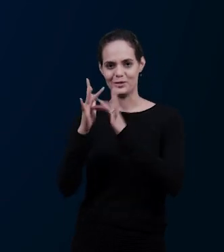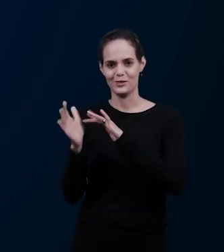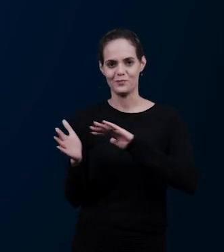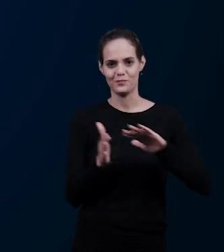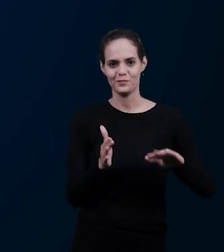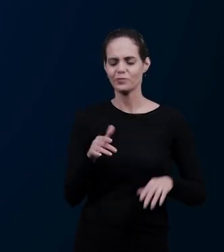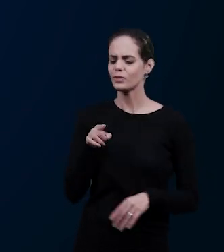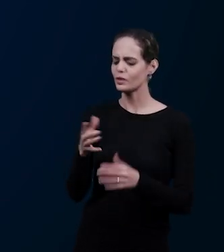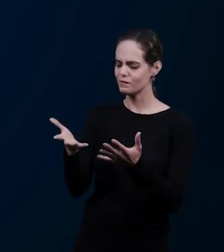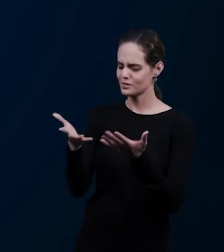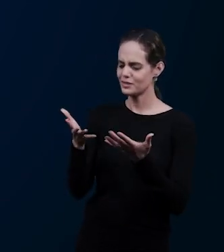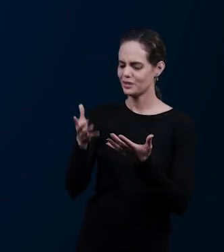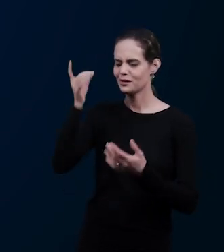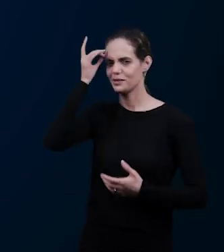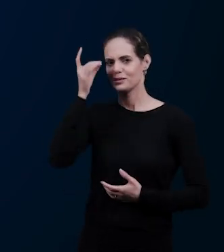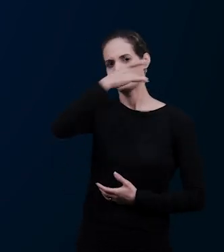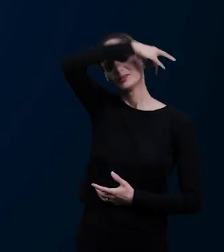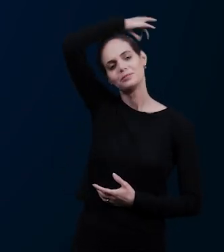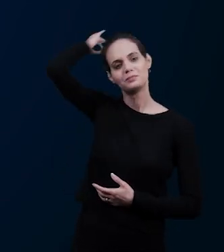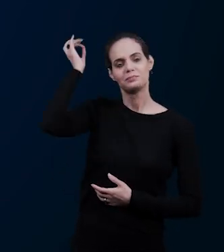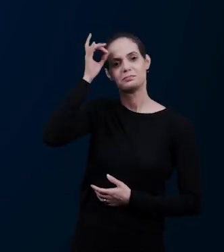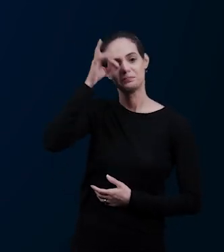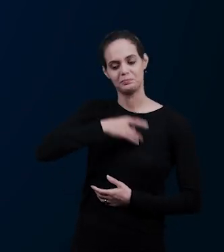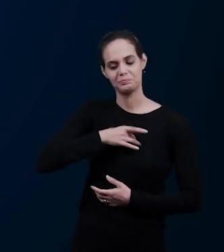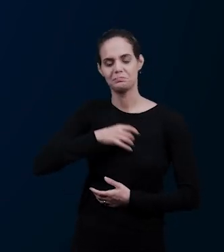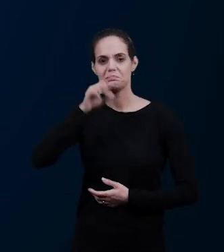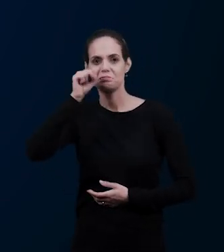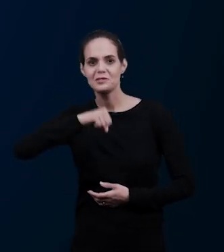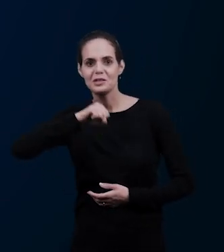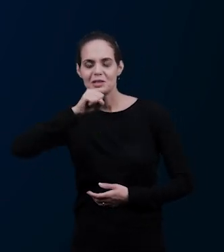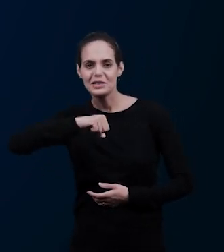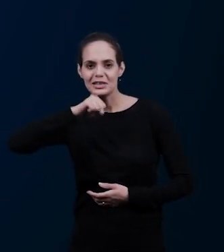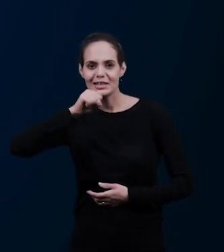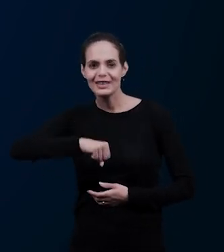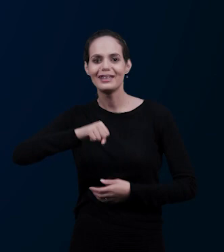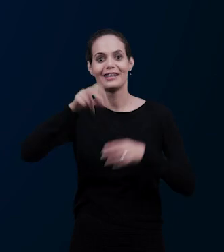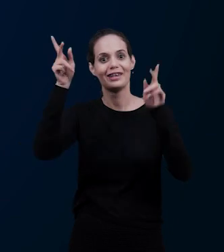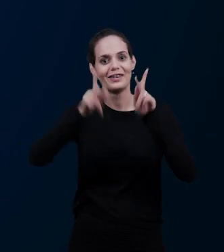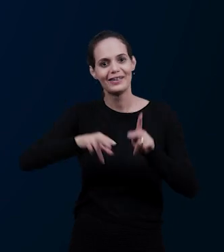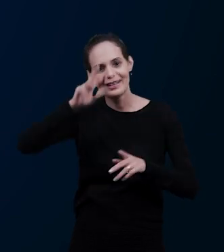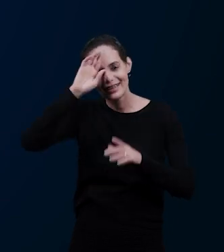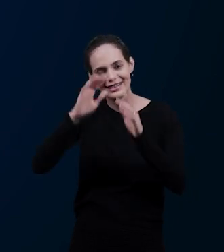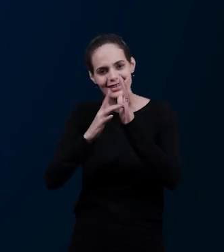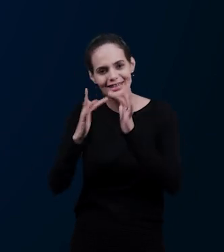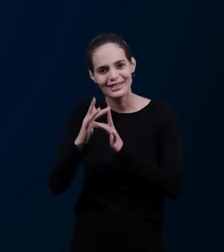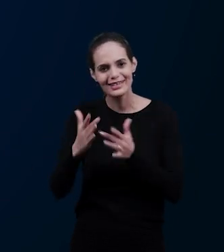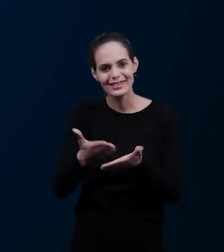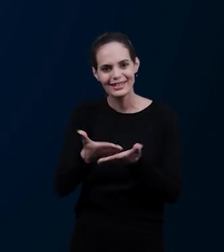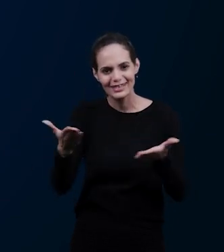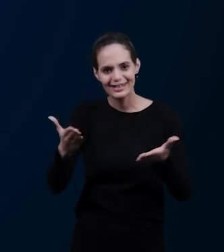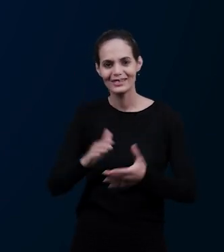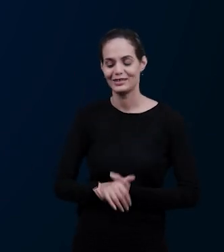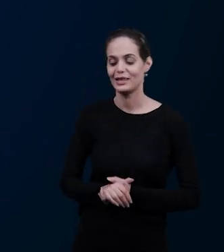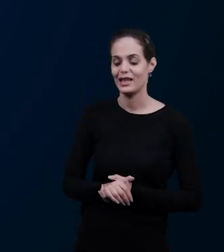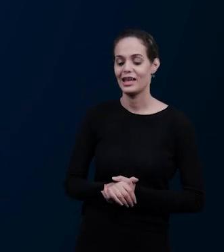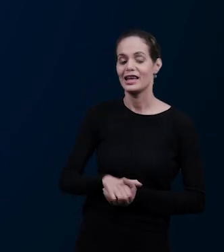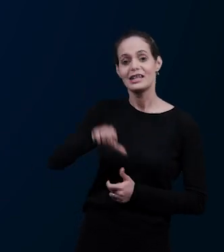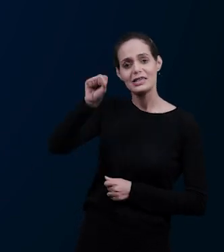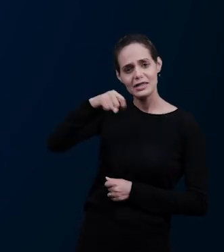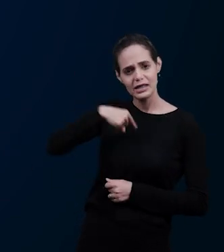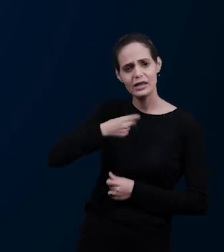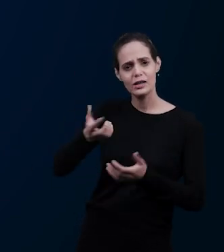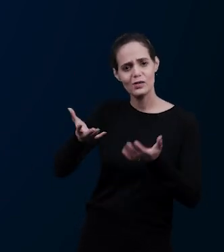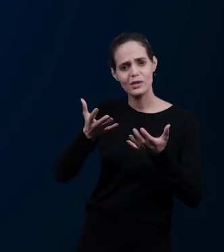Pai Senhor Jesus. Daniel, você quer ser batizado com o Espírito Santo? Sim, a paz do Senhor!